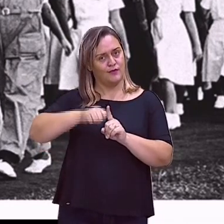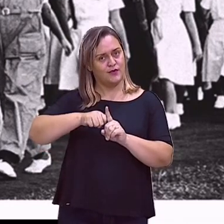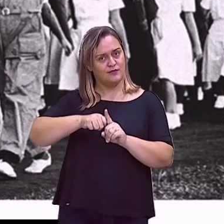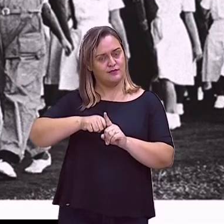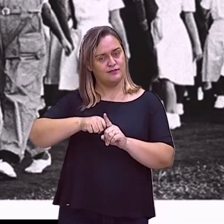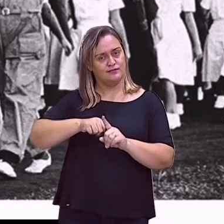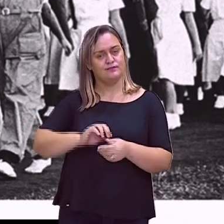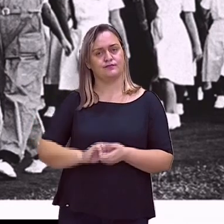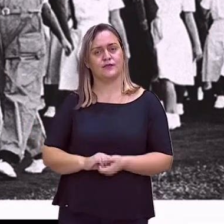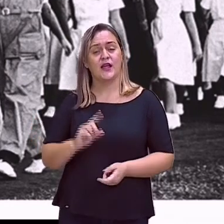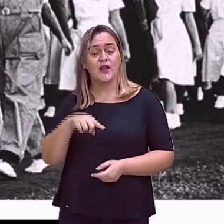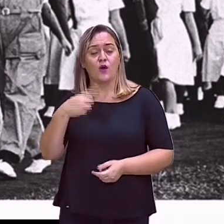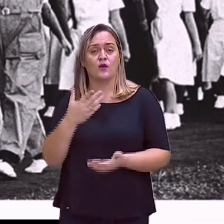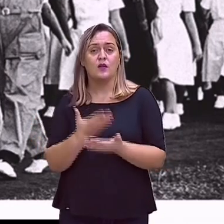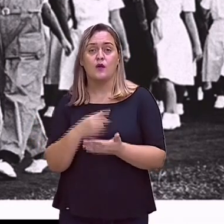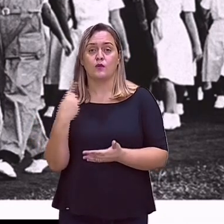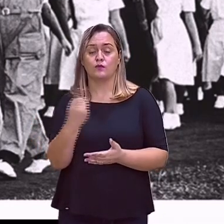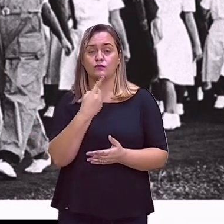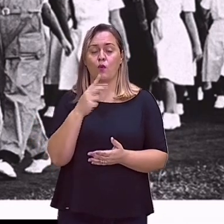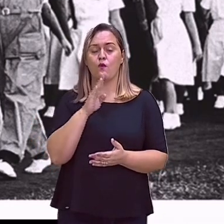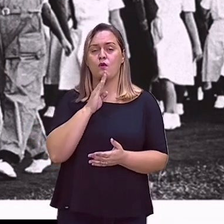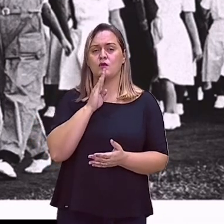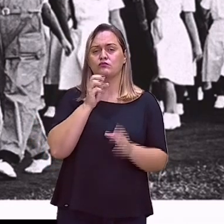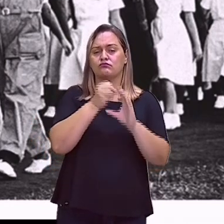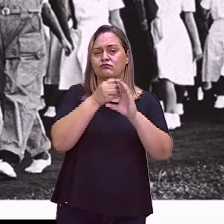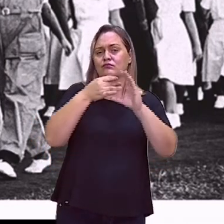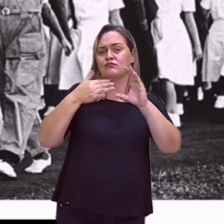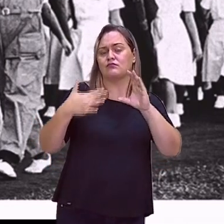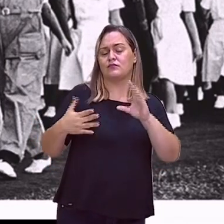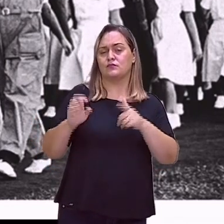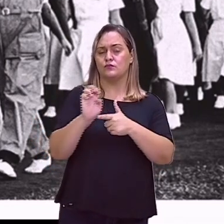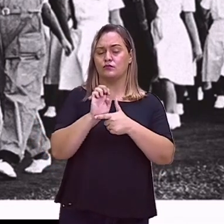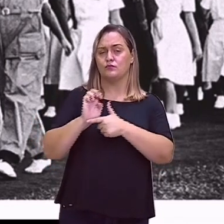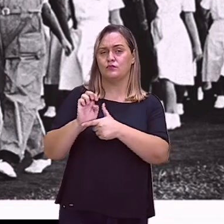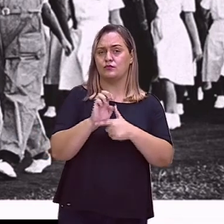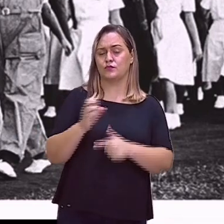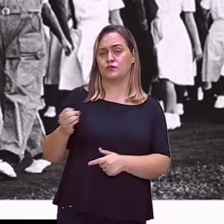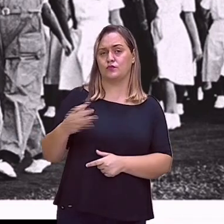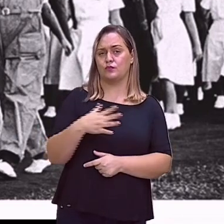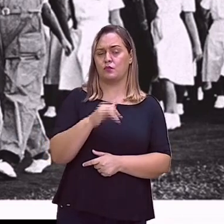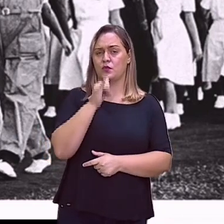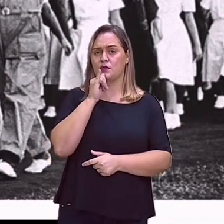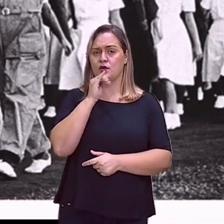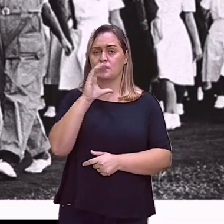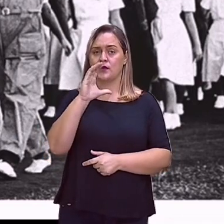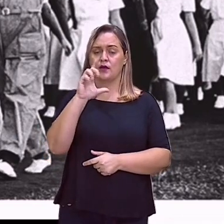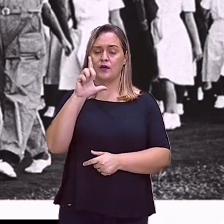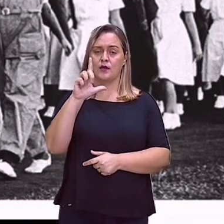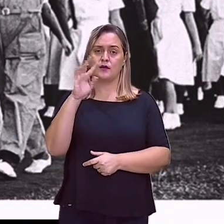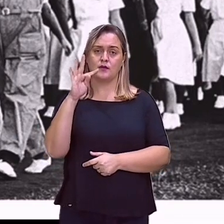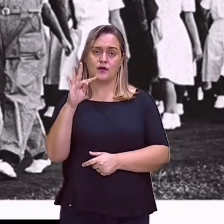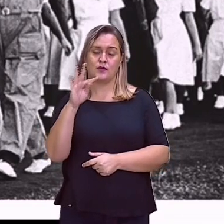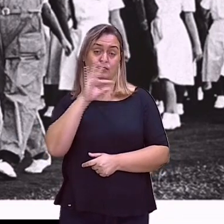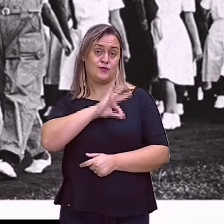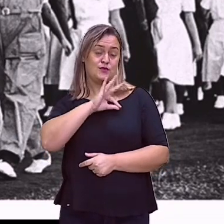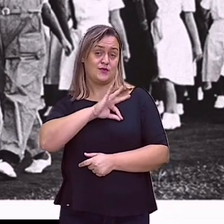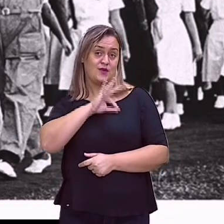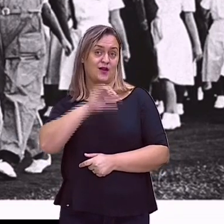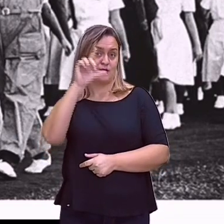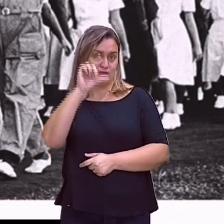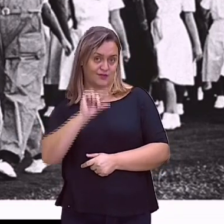as características do Estado Novo, seus efeitos, como a CLT e o salário mínimo.